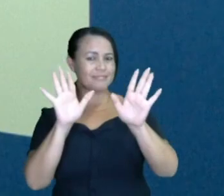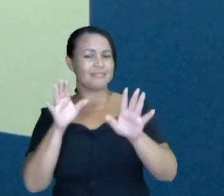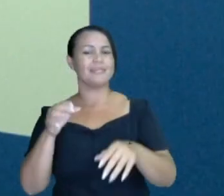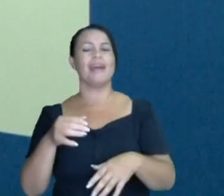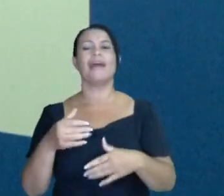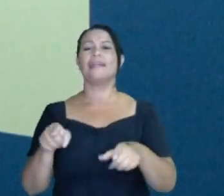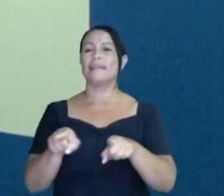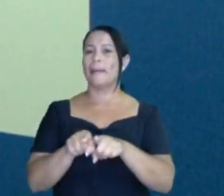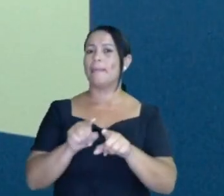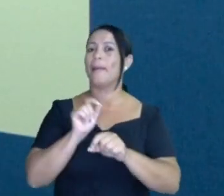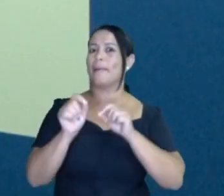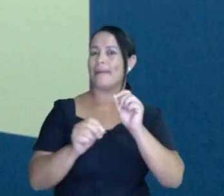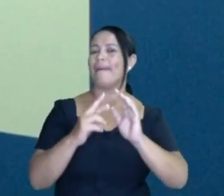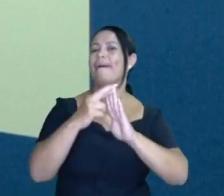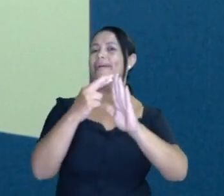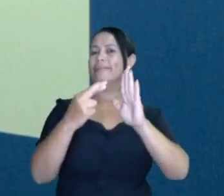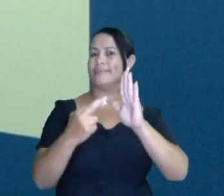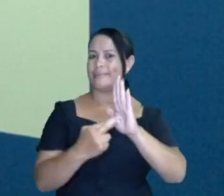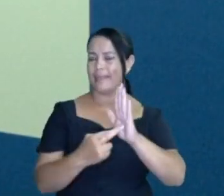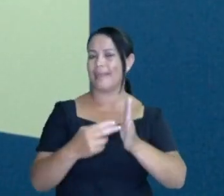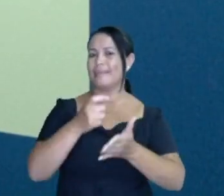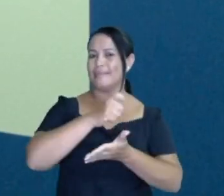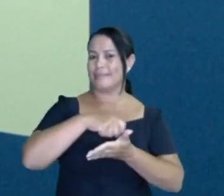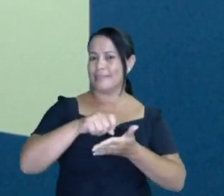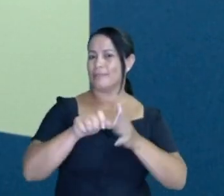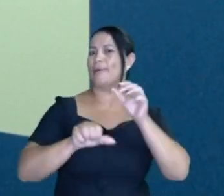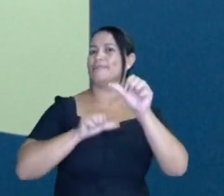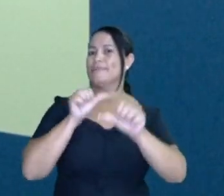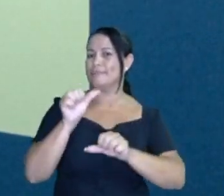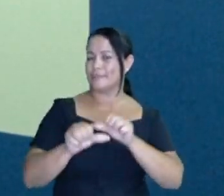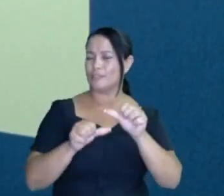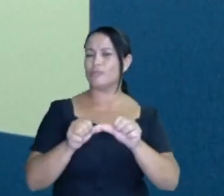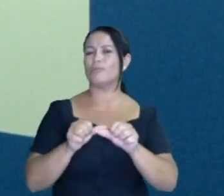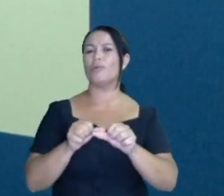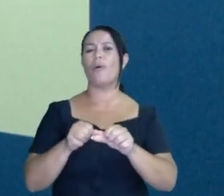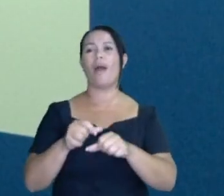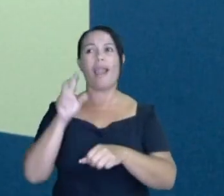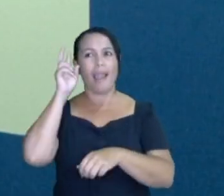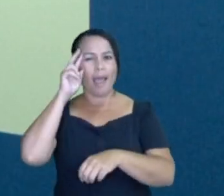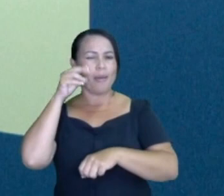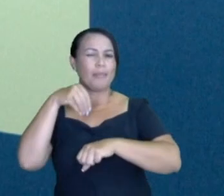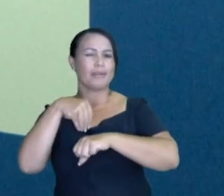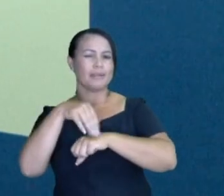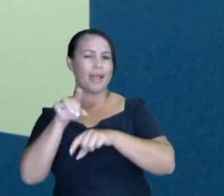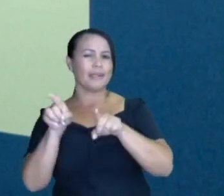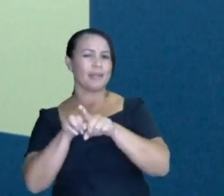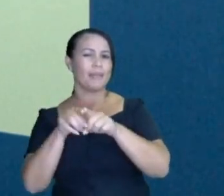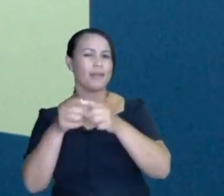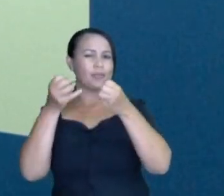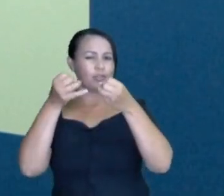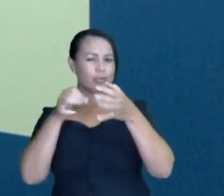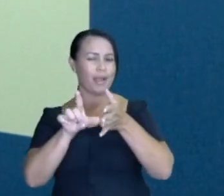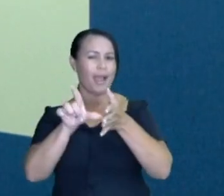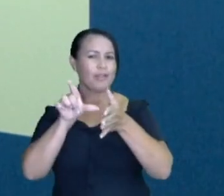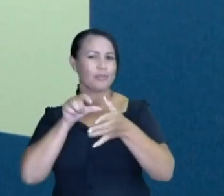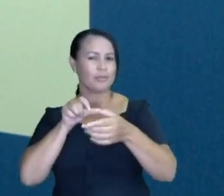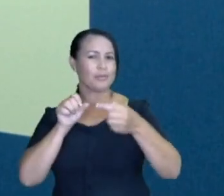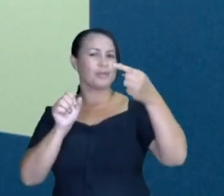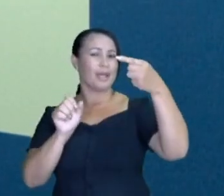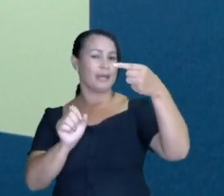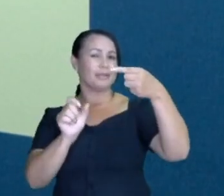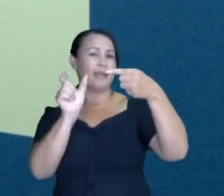nova reforma, as regras de acentuação. Pega aquela dica lá do professor Noslen que eu expliquei, daquelas duas